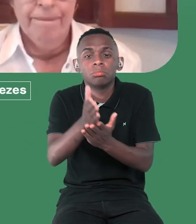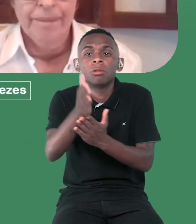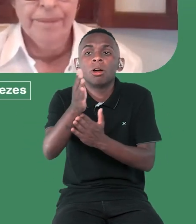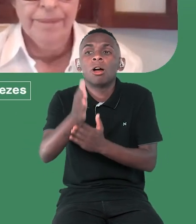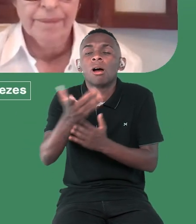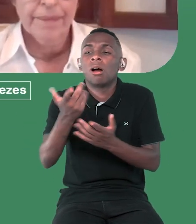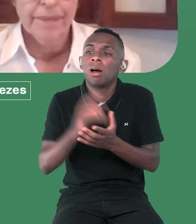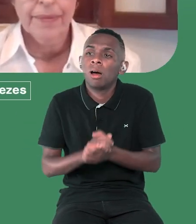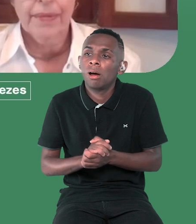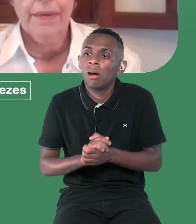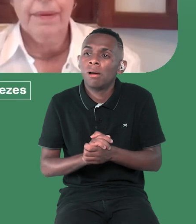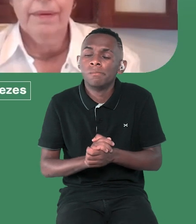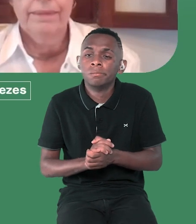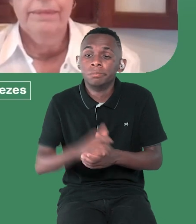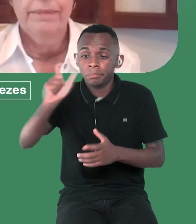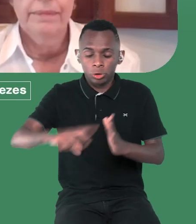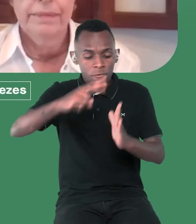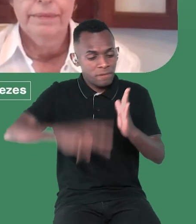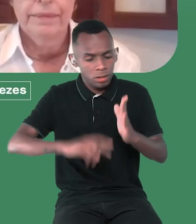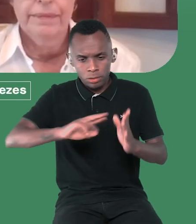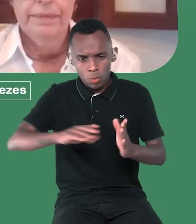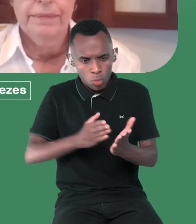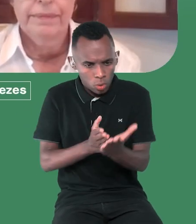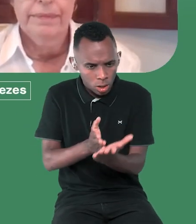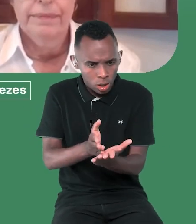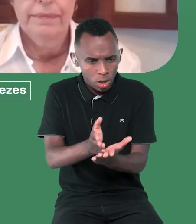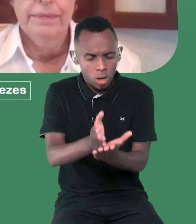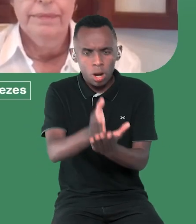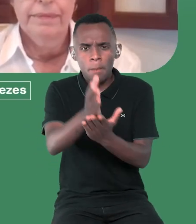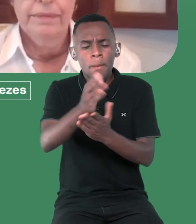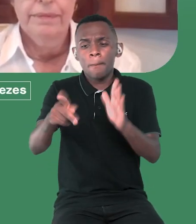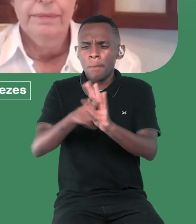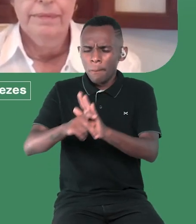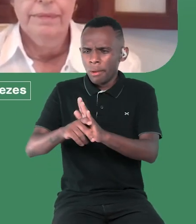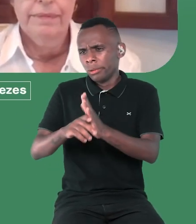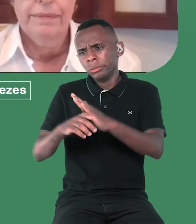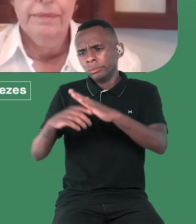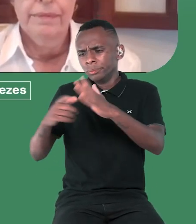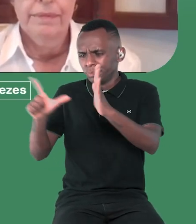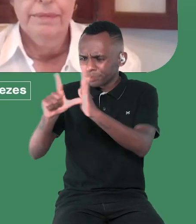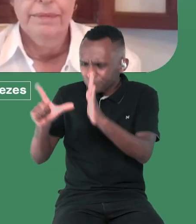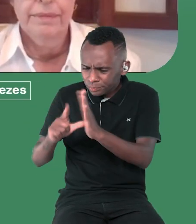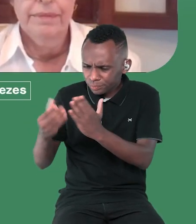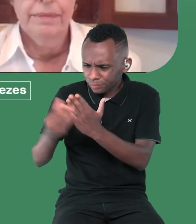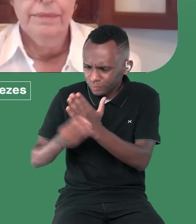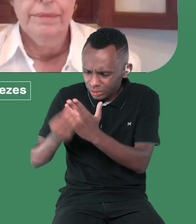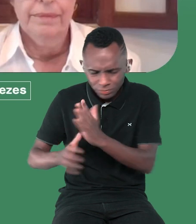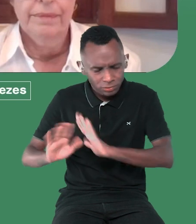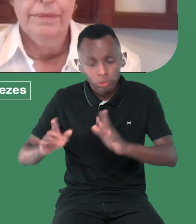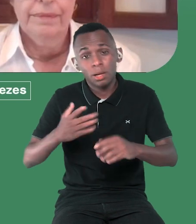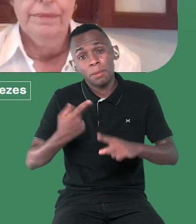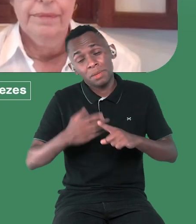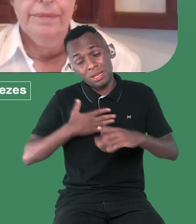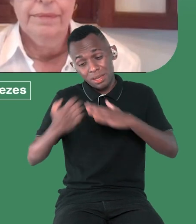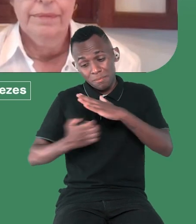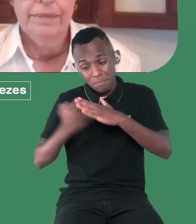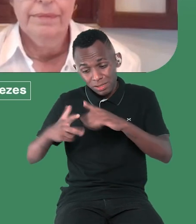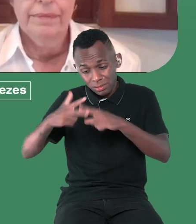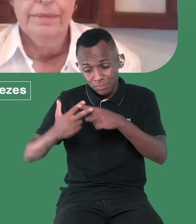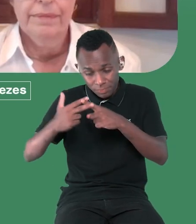mão do leitor por um caminho que não é o caminho das livrarias, porque eu assim, minha editora é pequena,